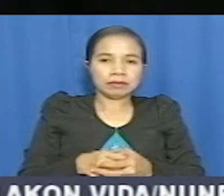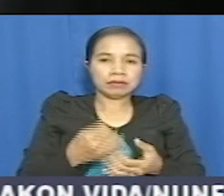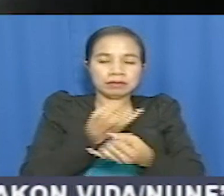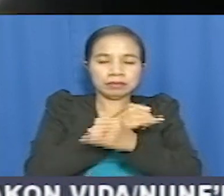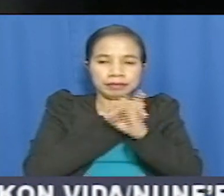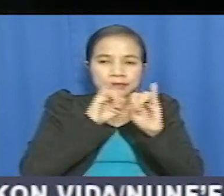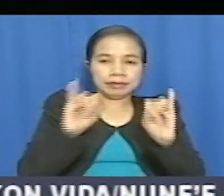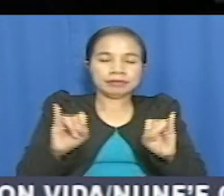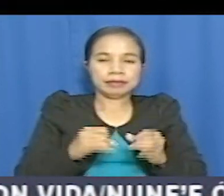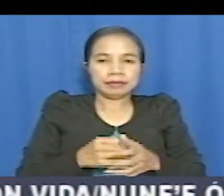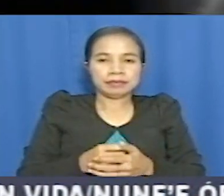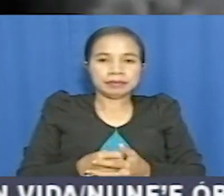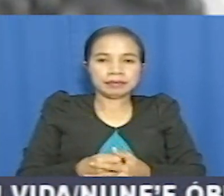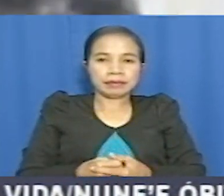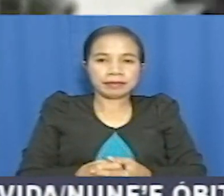o rasigan.